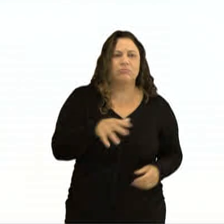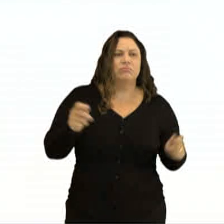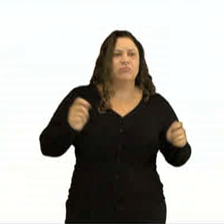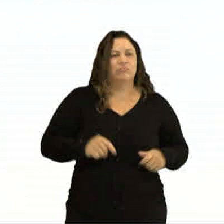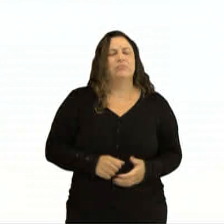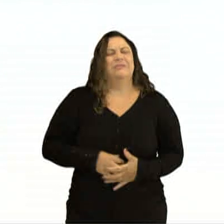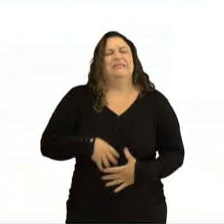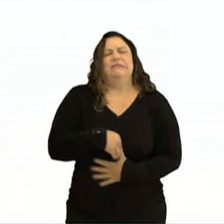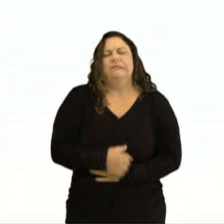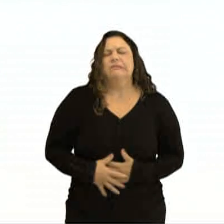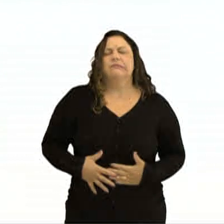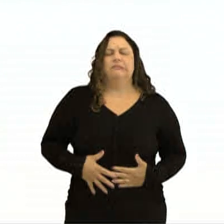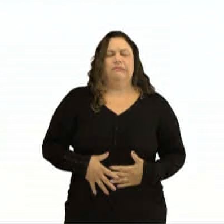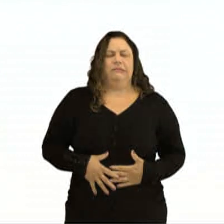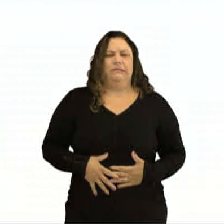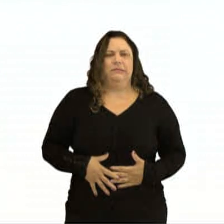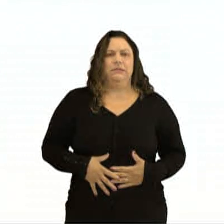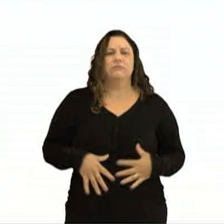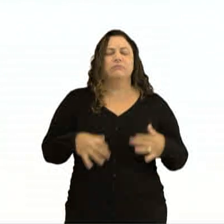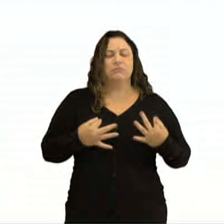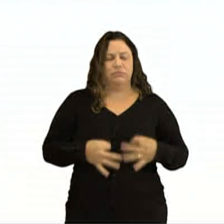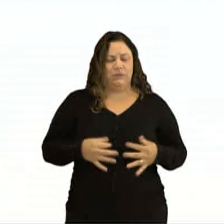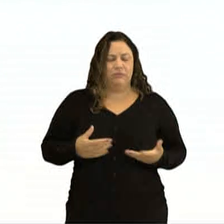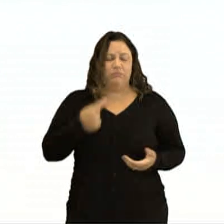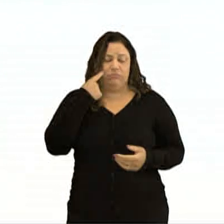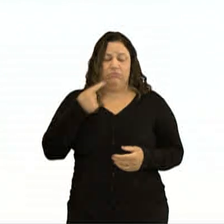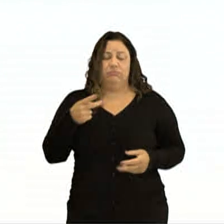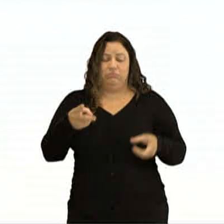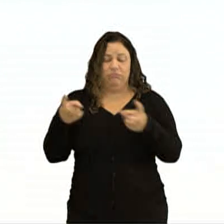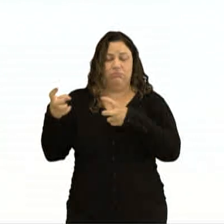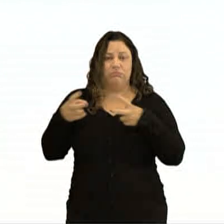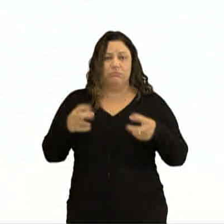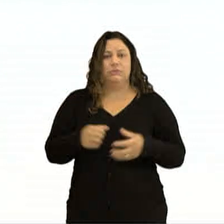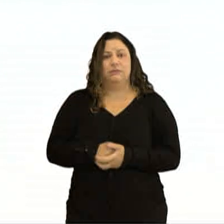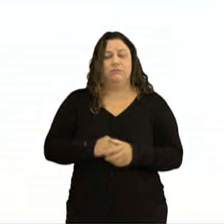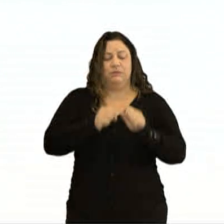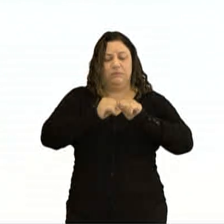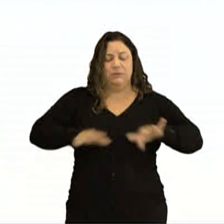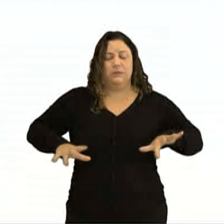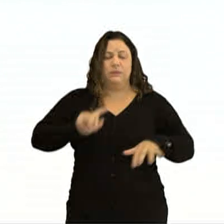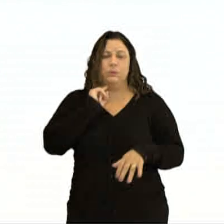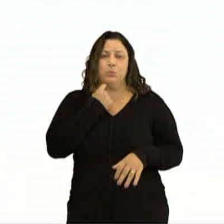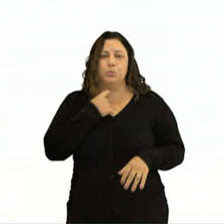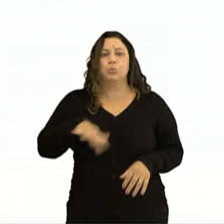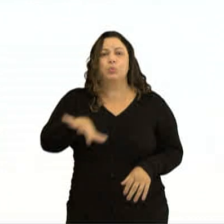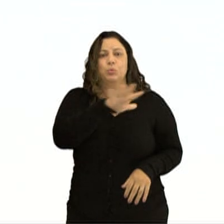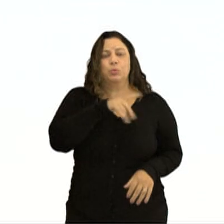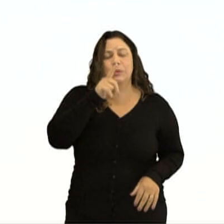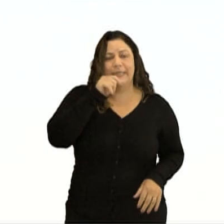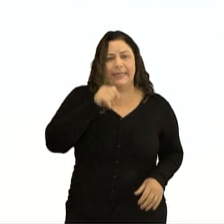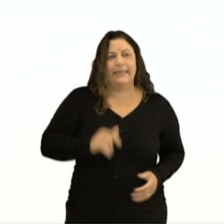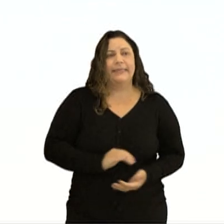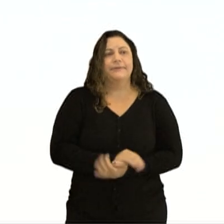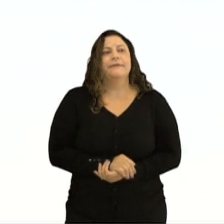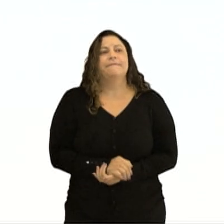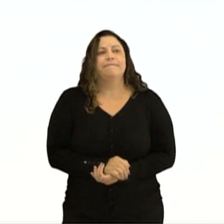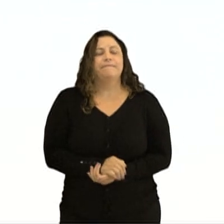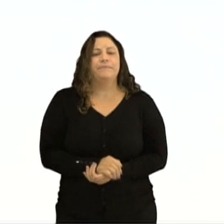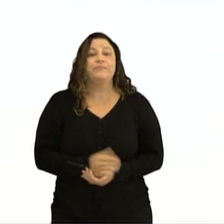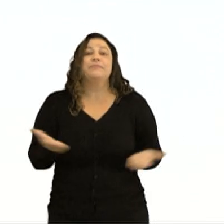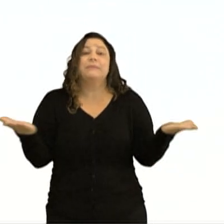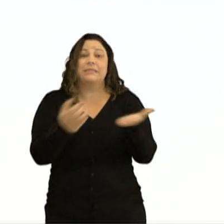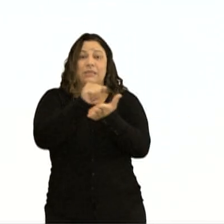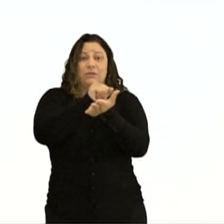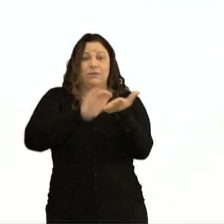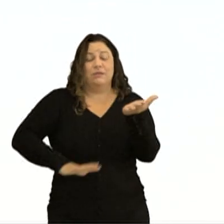uma contaminação que se dá ali pelas fezes, que vão contaminar a água com os ovos desses parasitas. Agora nós